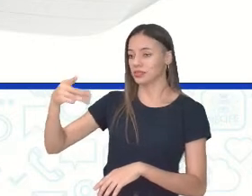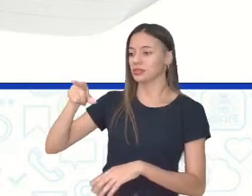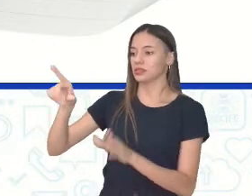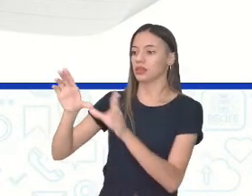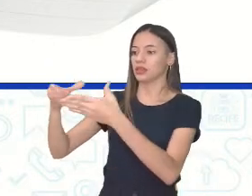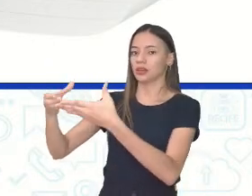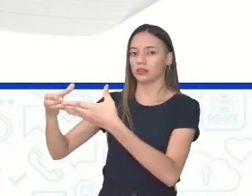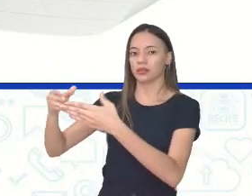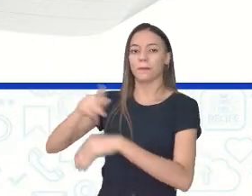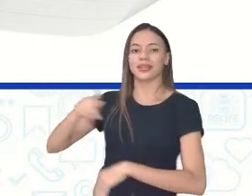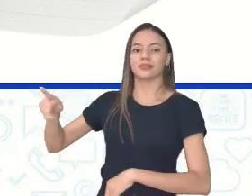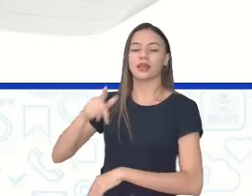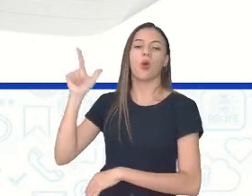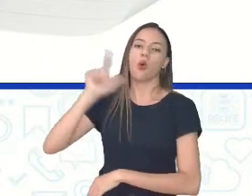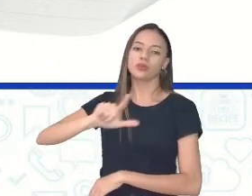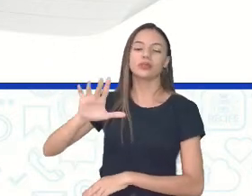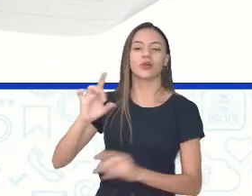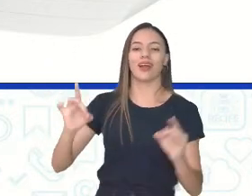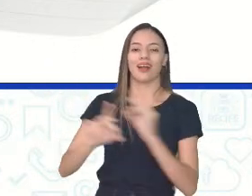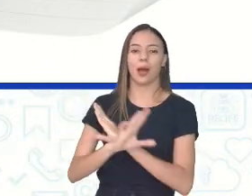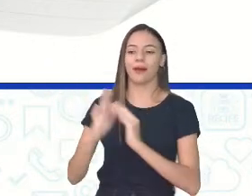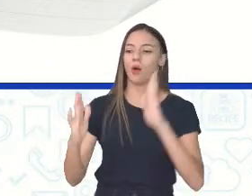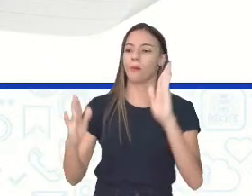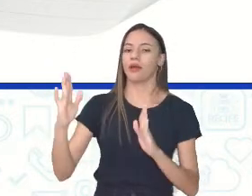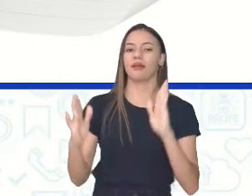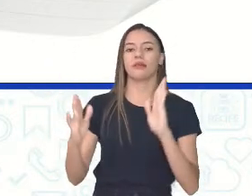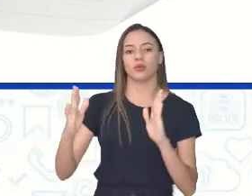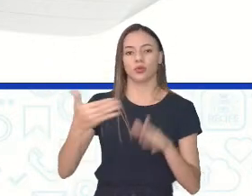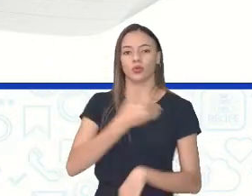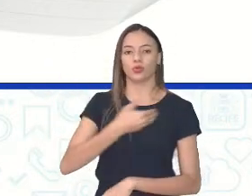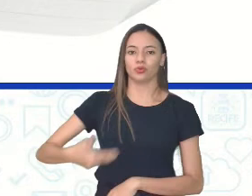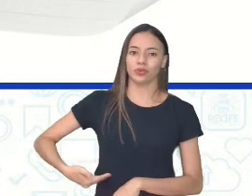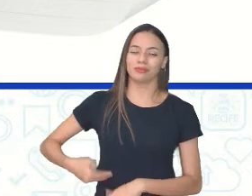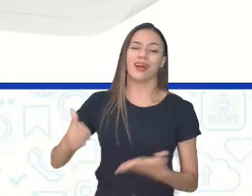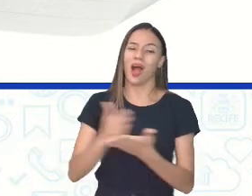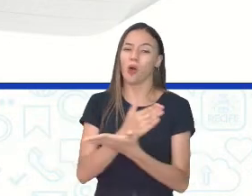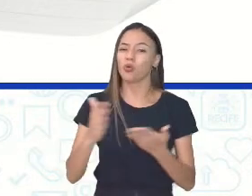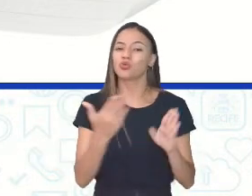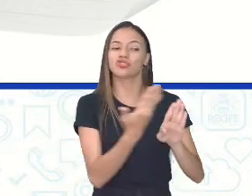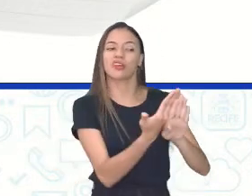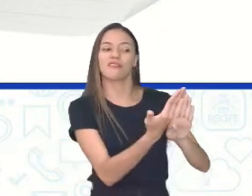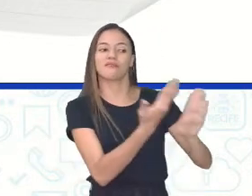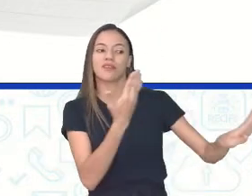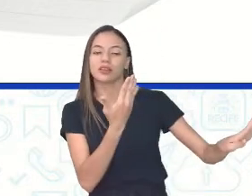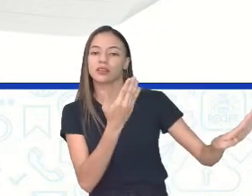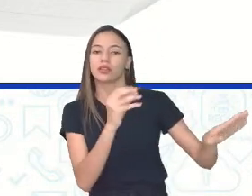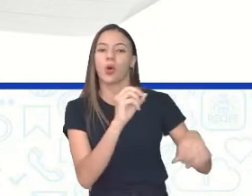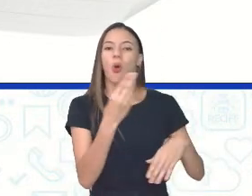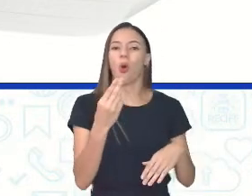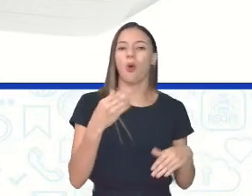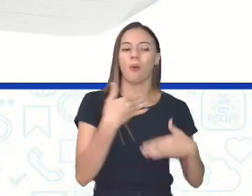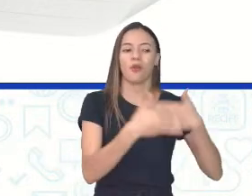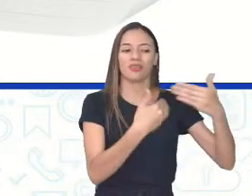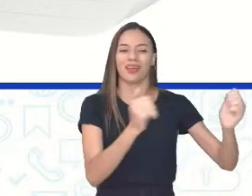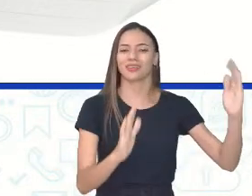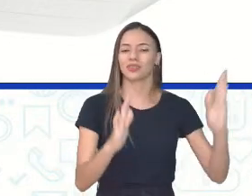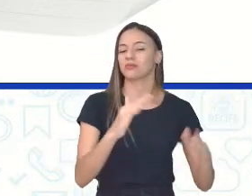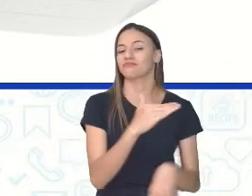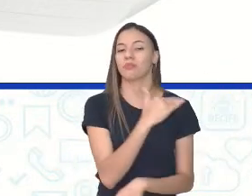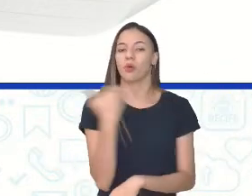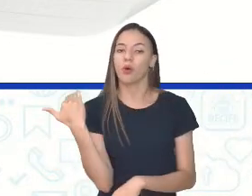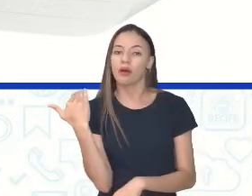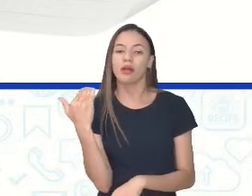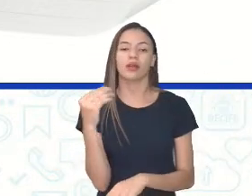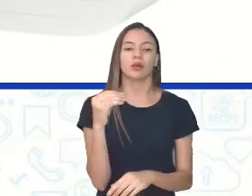terminaram o seu mandato. Outros foram afastados, outros ou morreram durante o processo, ou foram